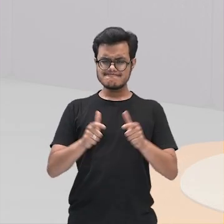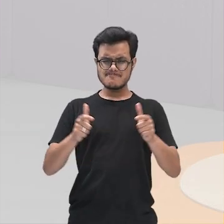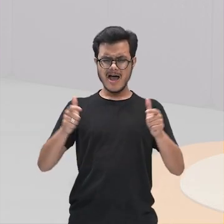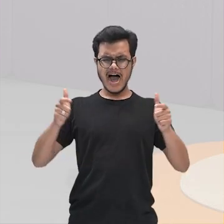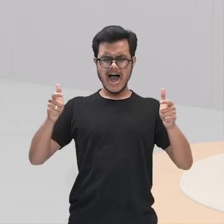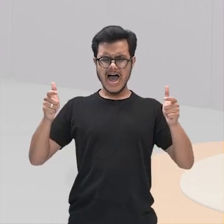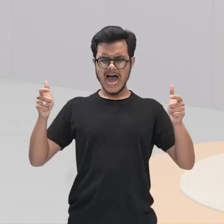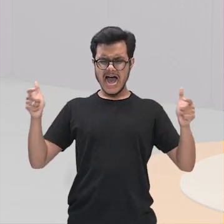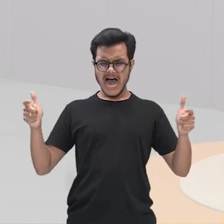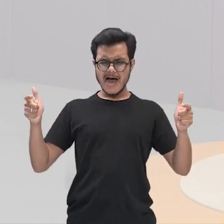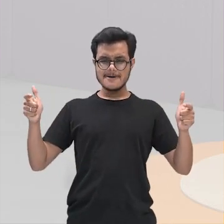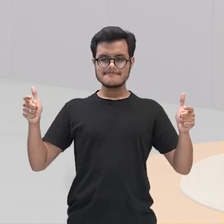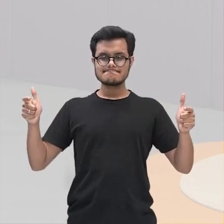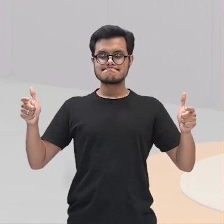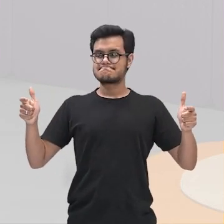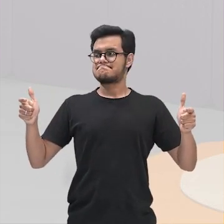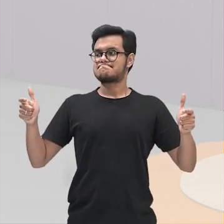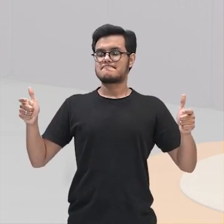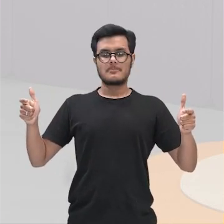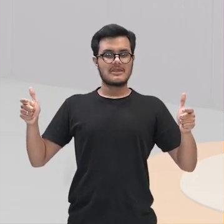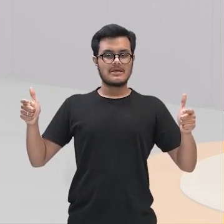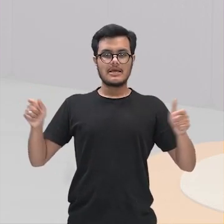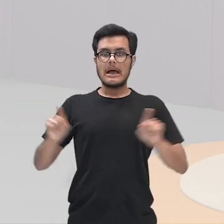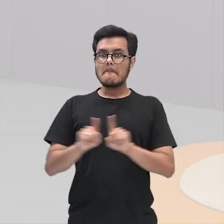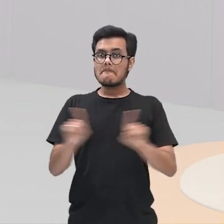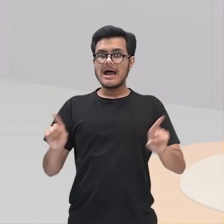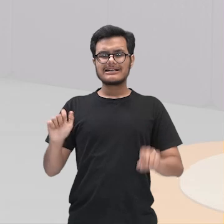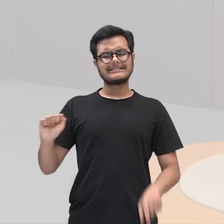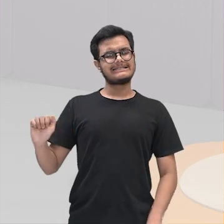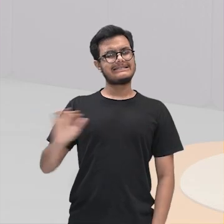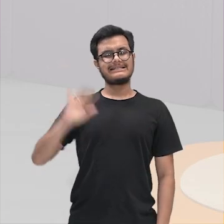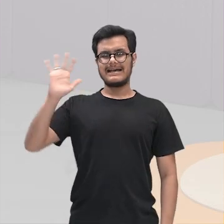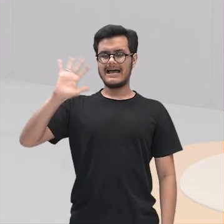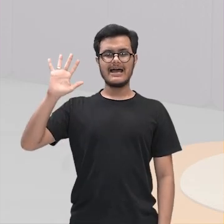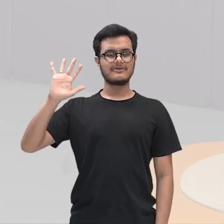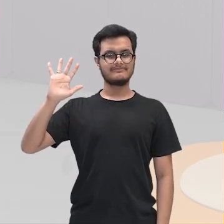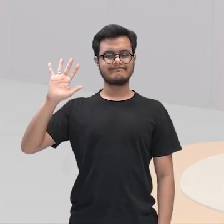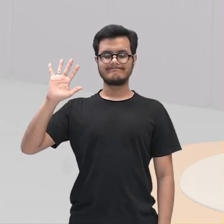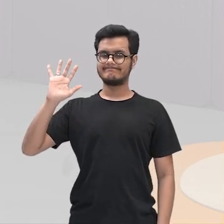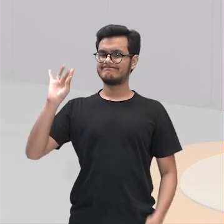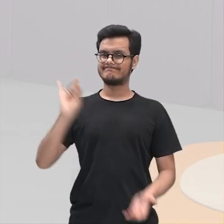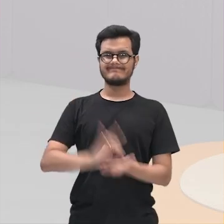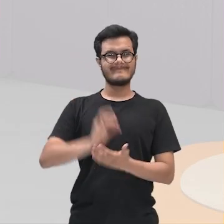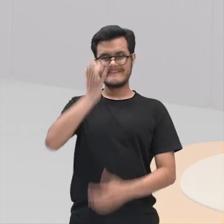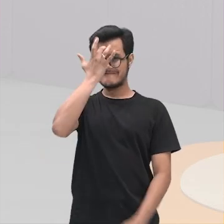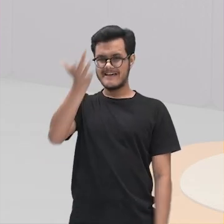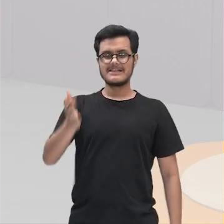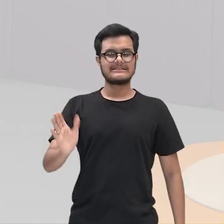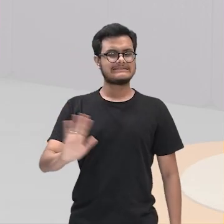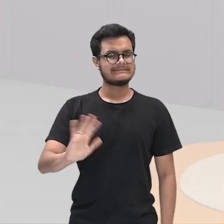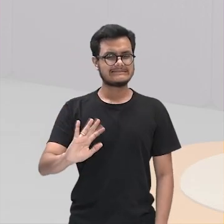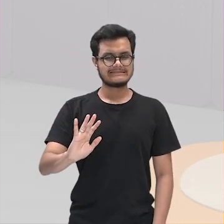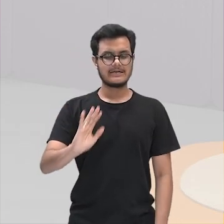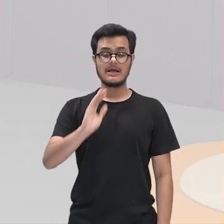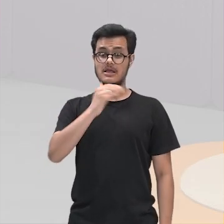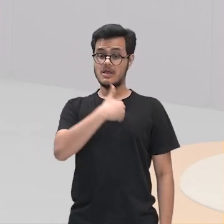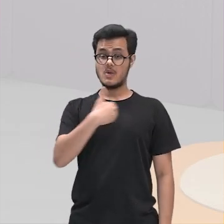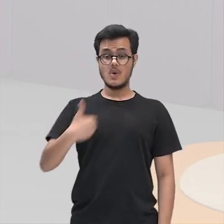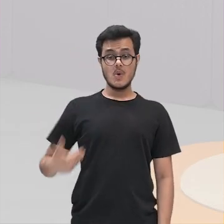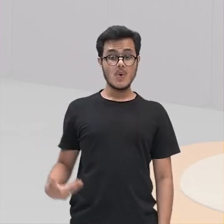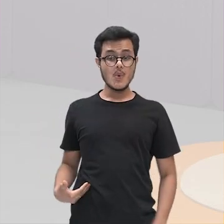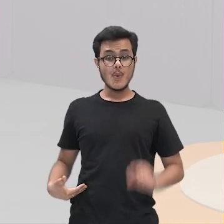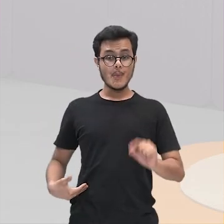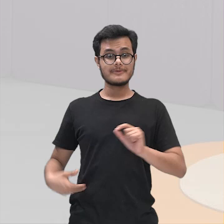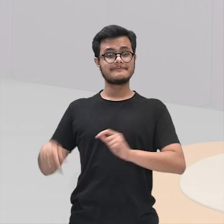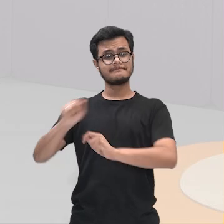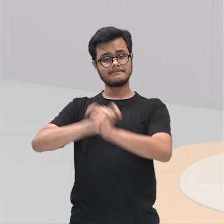mas a manutenção dessas conquistas não foi nada fácil. Também o governo dele é marcado por um declínio